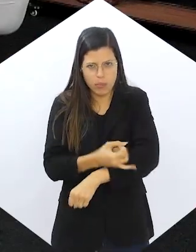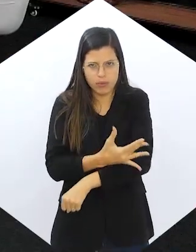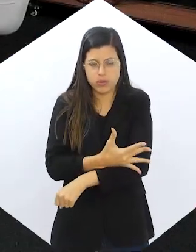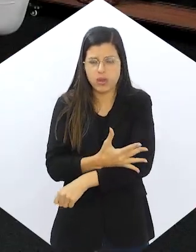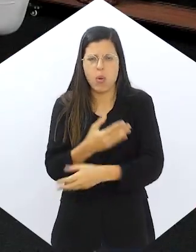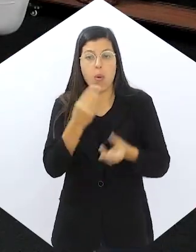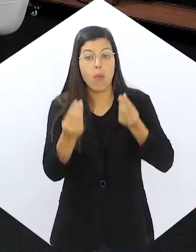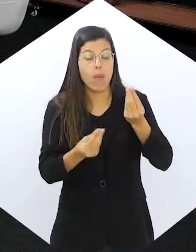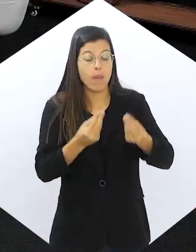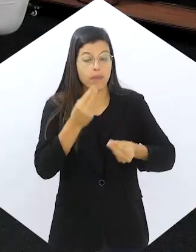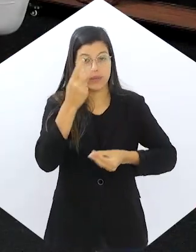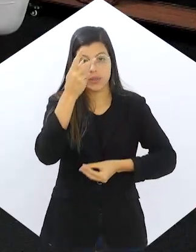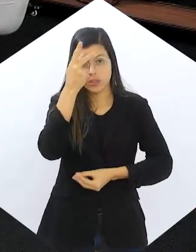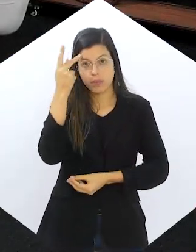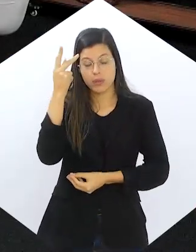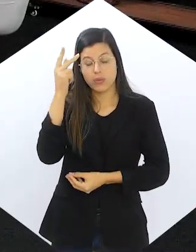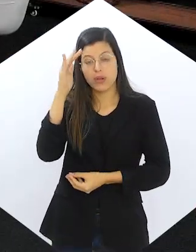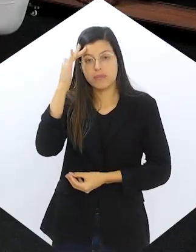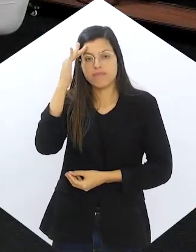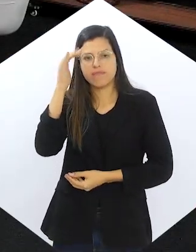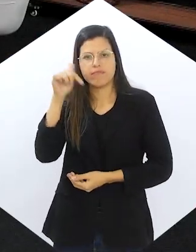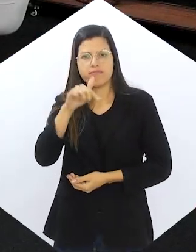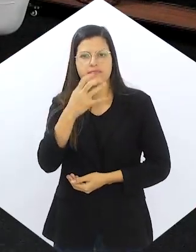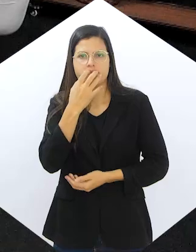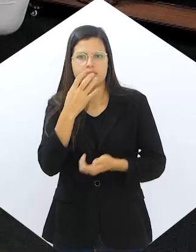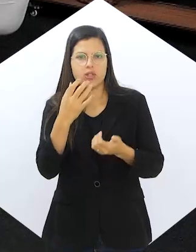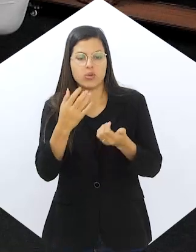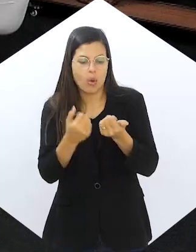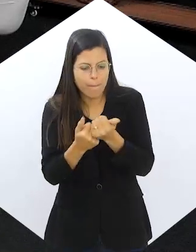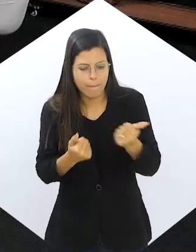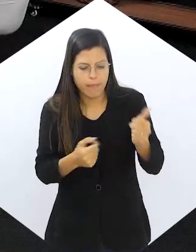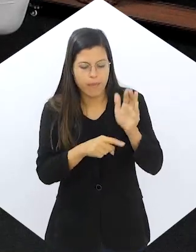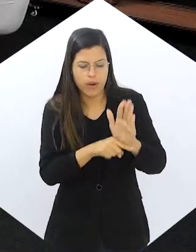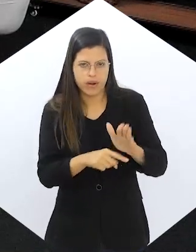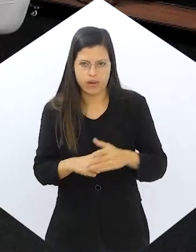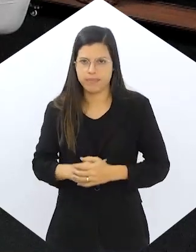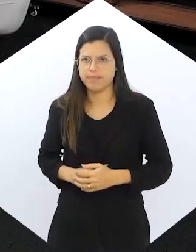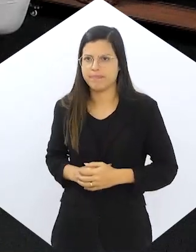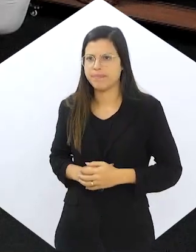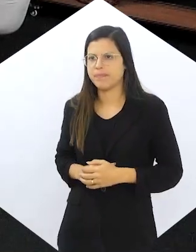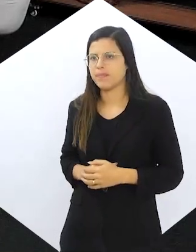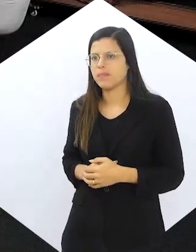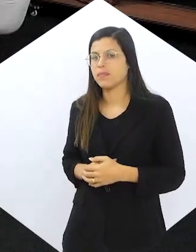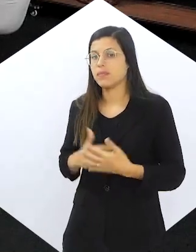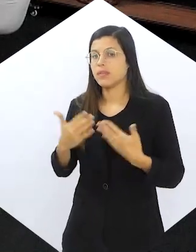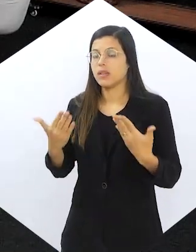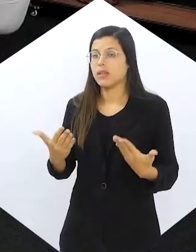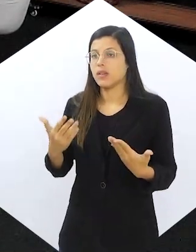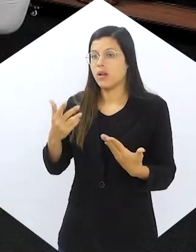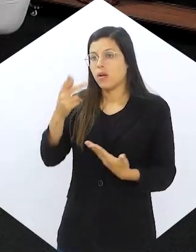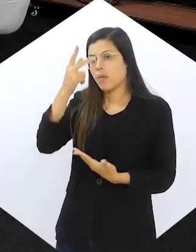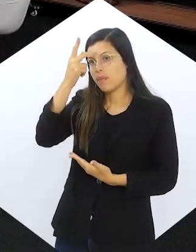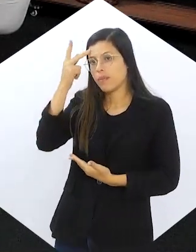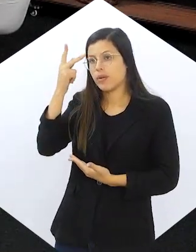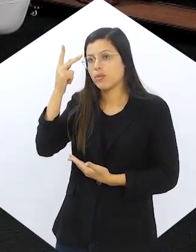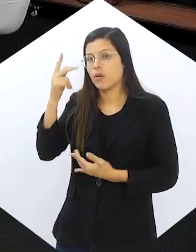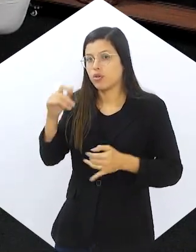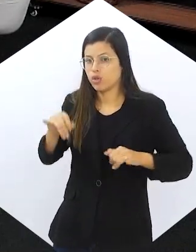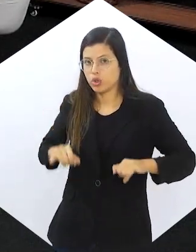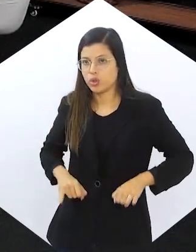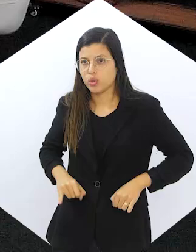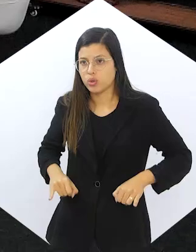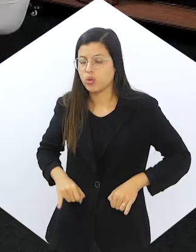pessoas entendem que esse cão é para te apoiar? Então, se são pessoas que sofrem